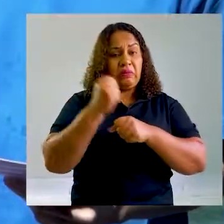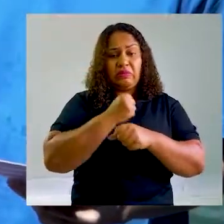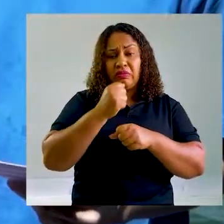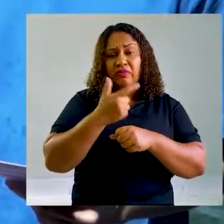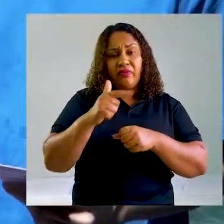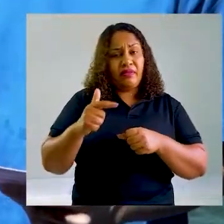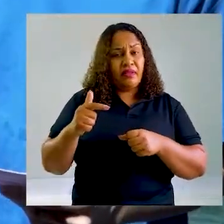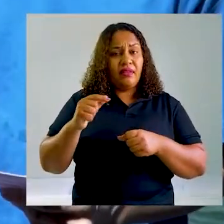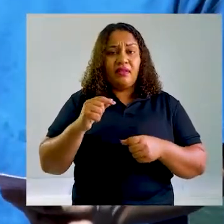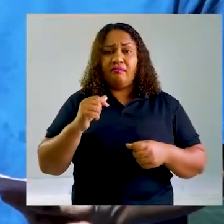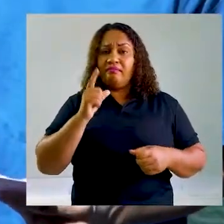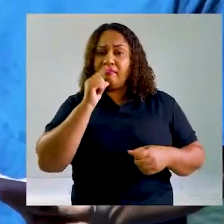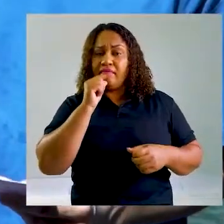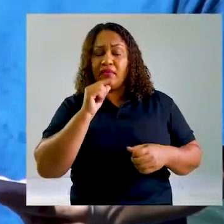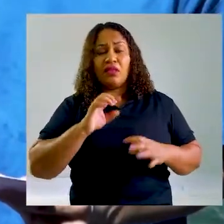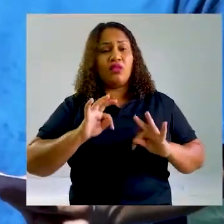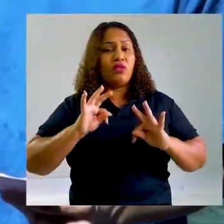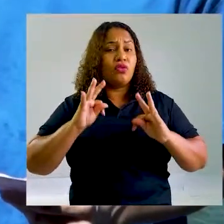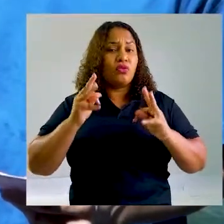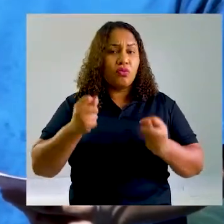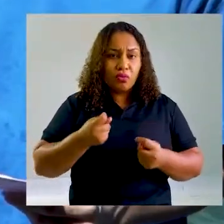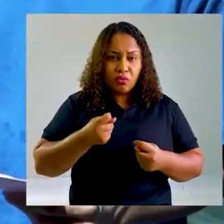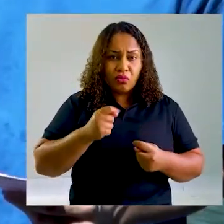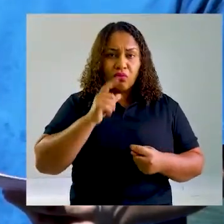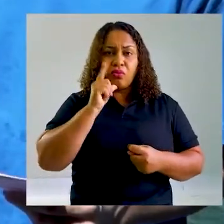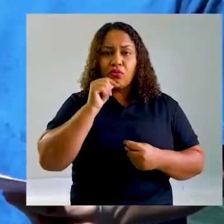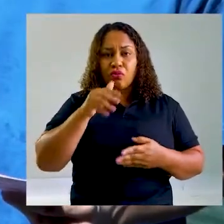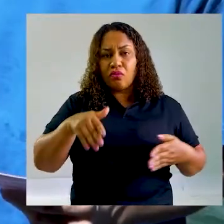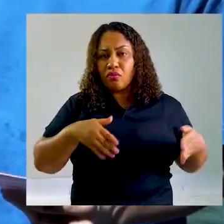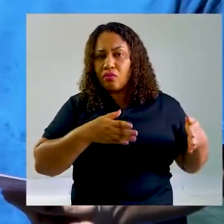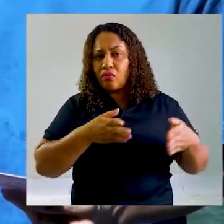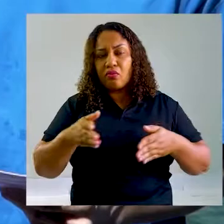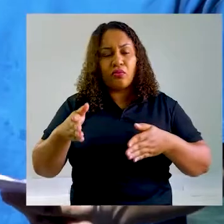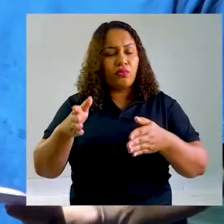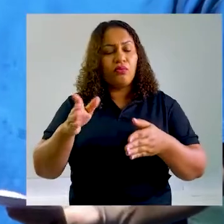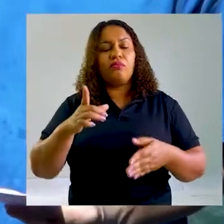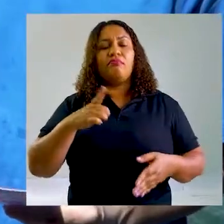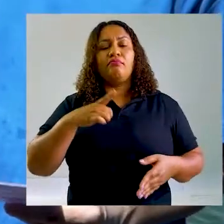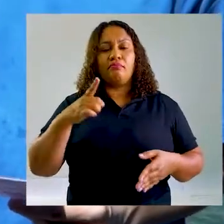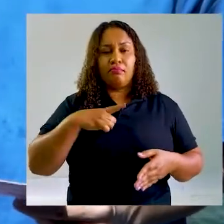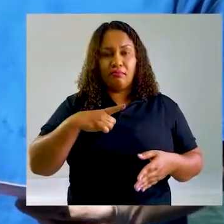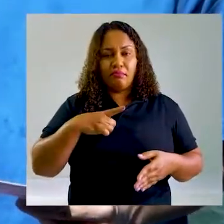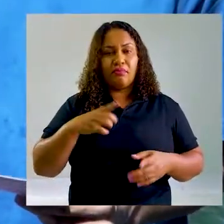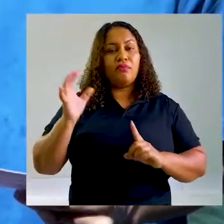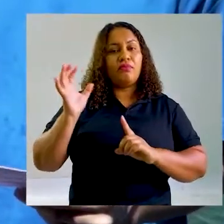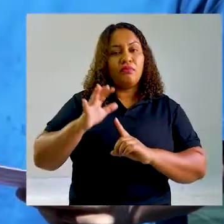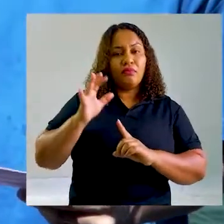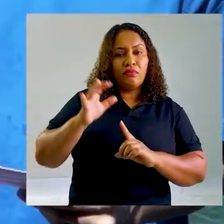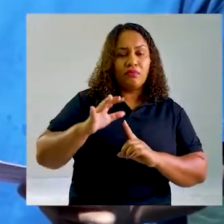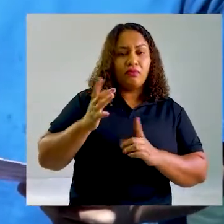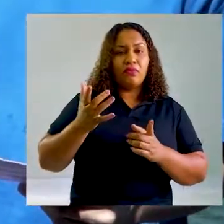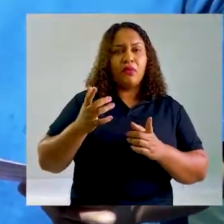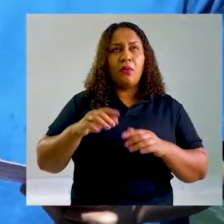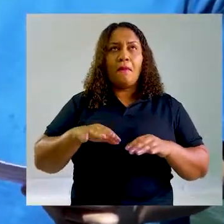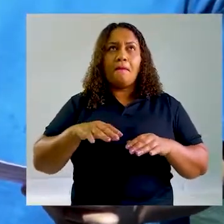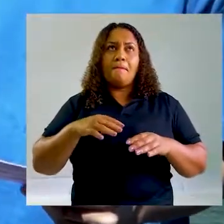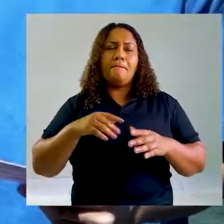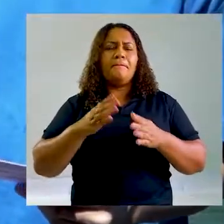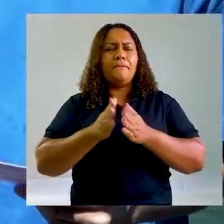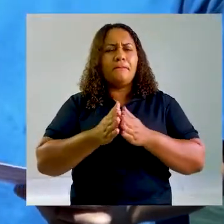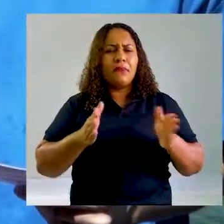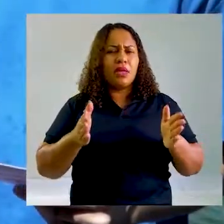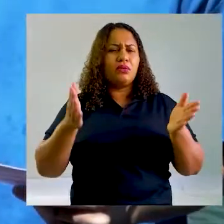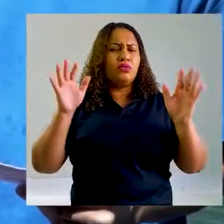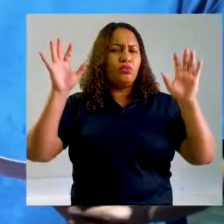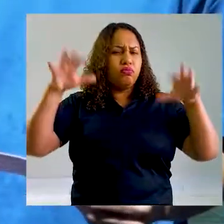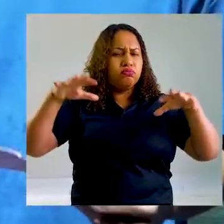certo? Segundo, todo rio ele tem uma dinâmica física. Num período chuvoso, por exemplo, nossa